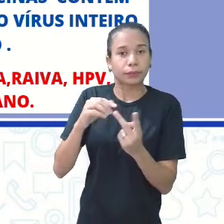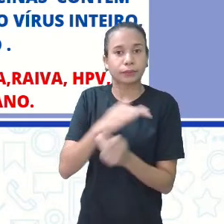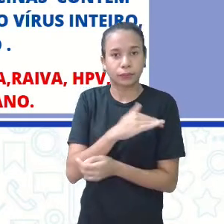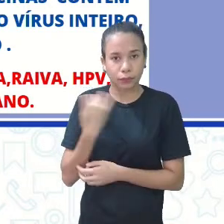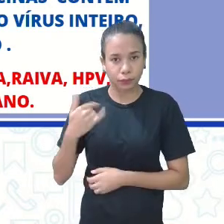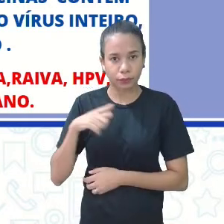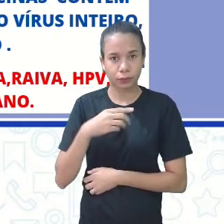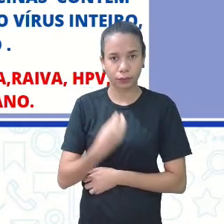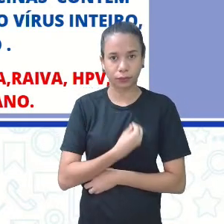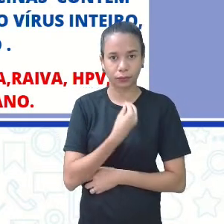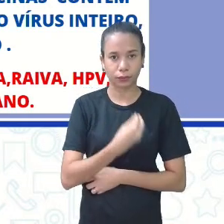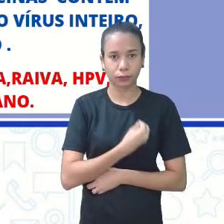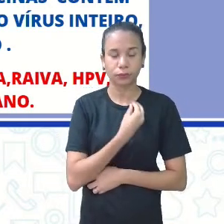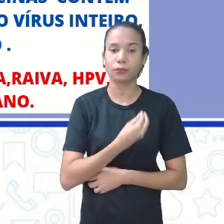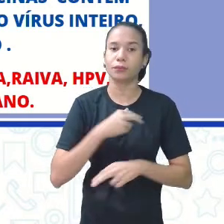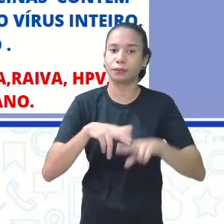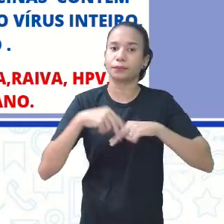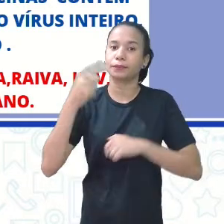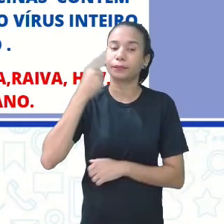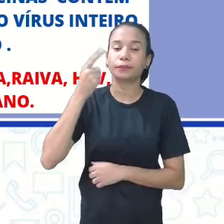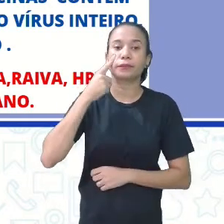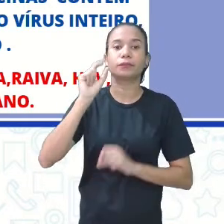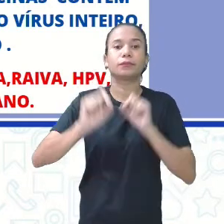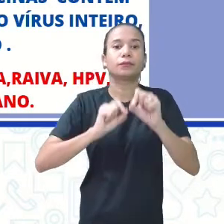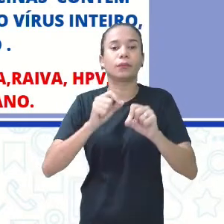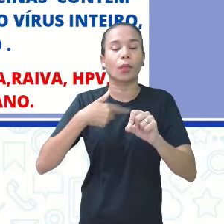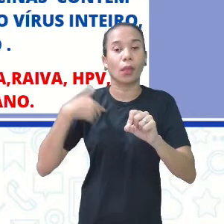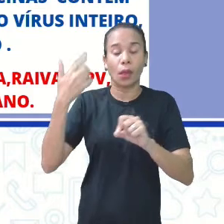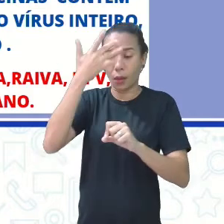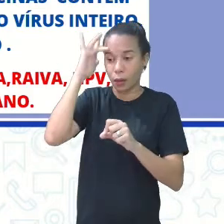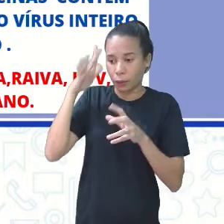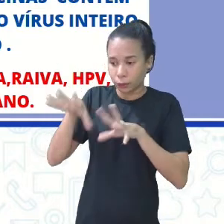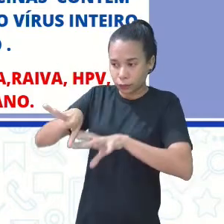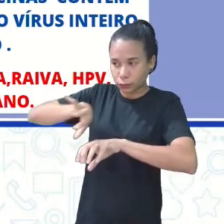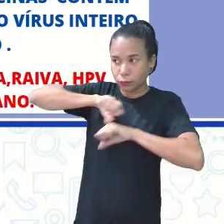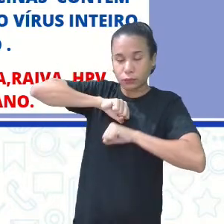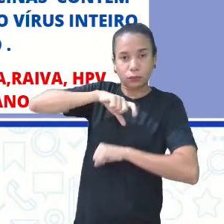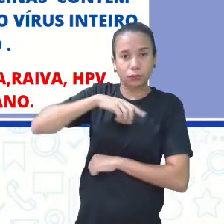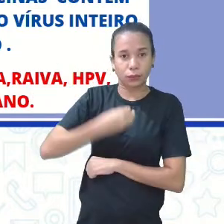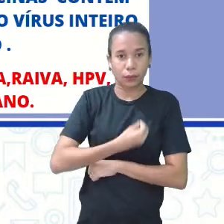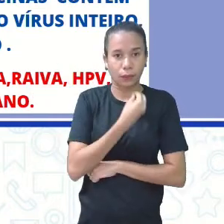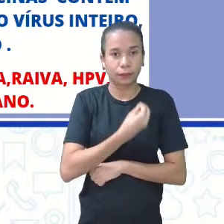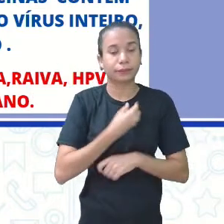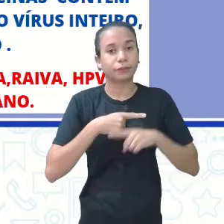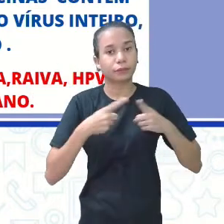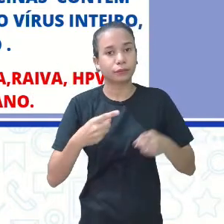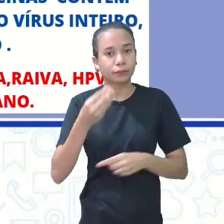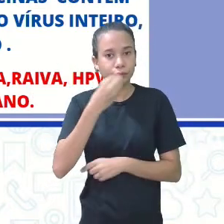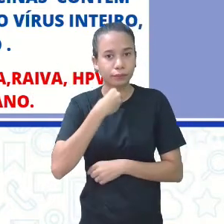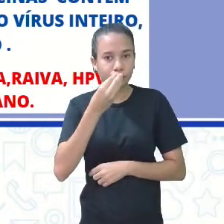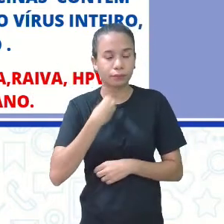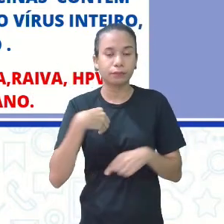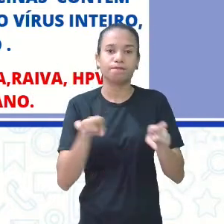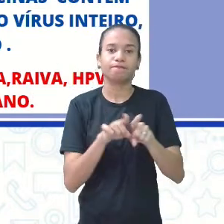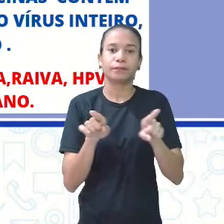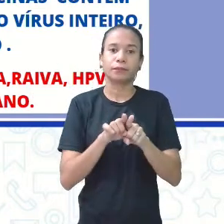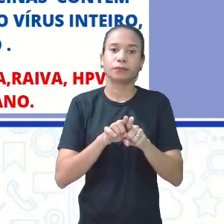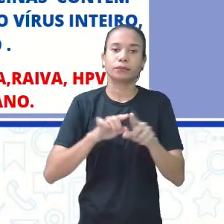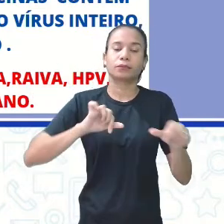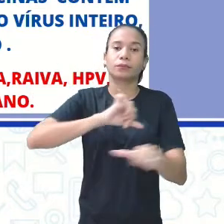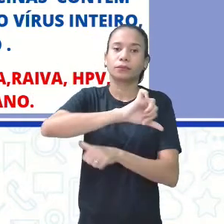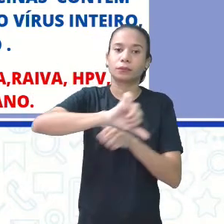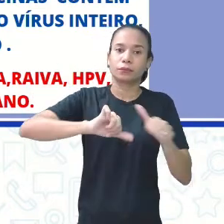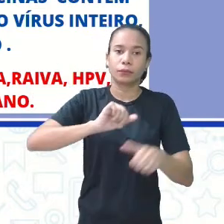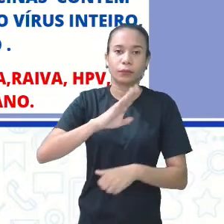mortos inativos. E aí a gente vai ver que são agentes infecciosos vivos, porém enfraquecidos. Nós já tomamos vacina